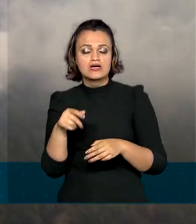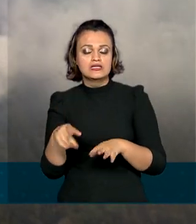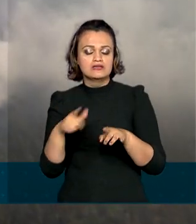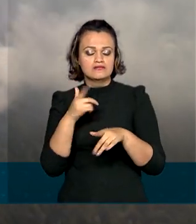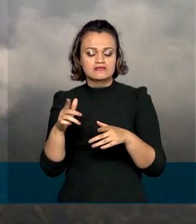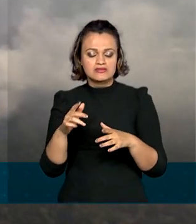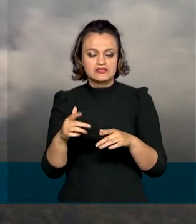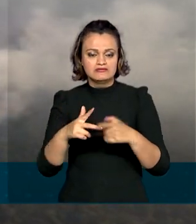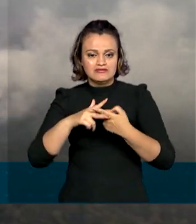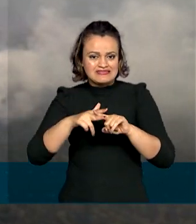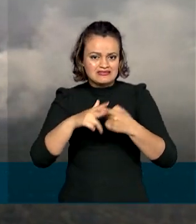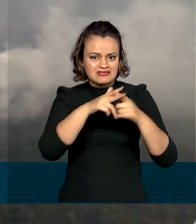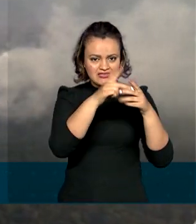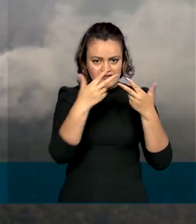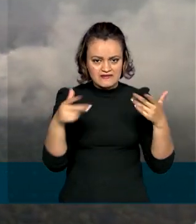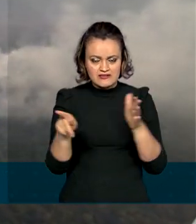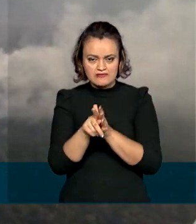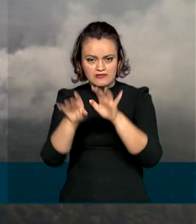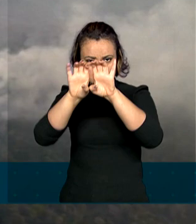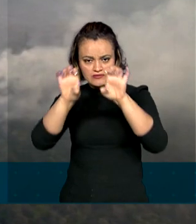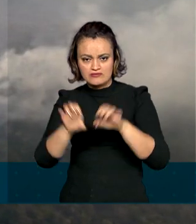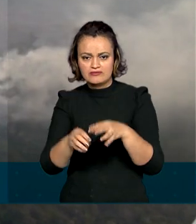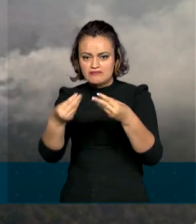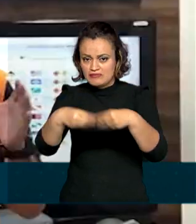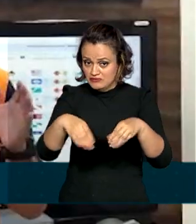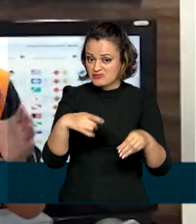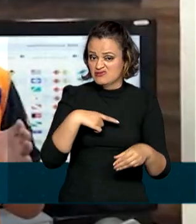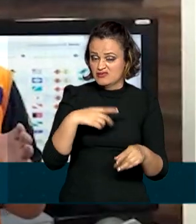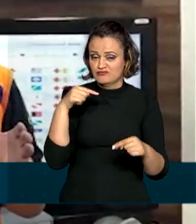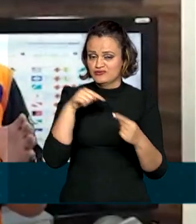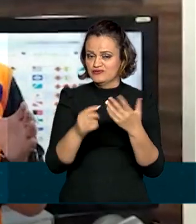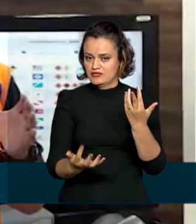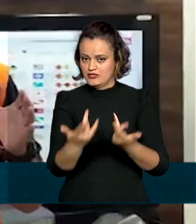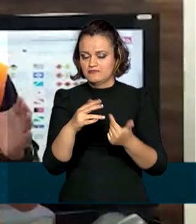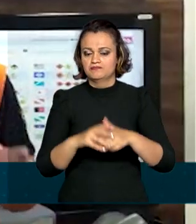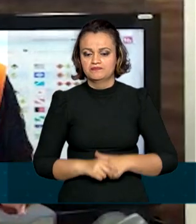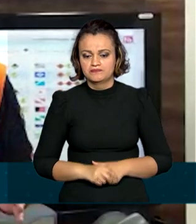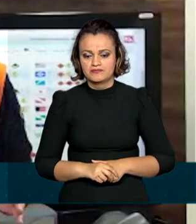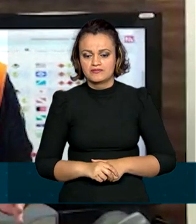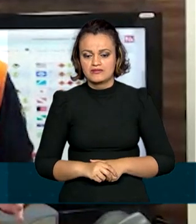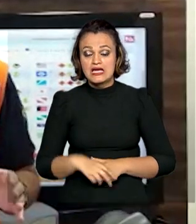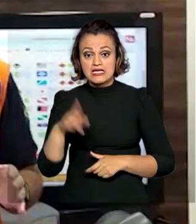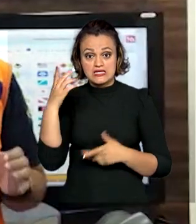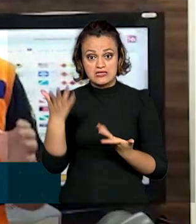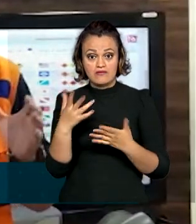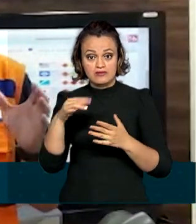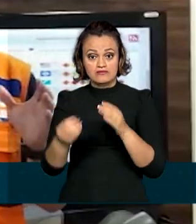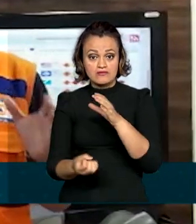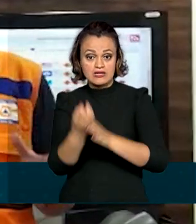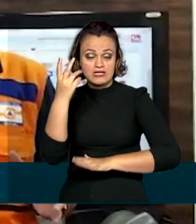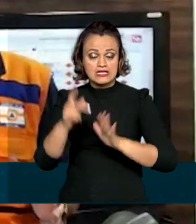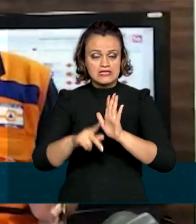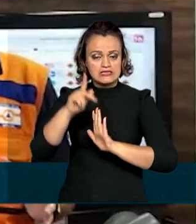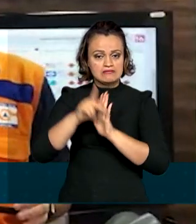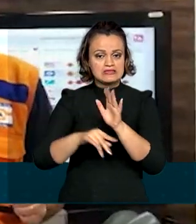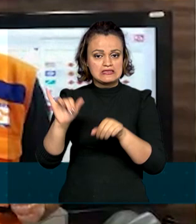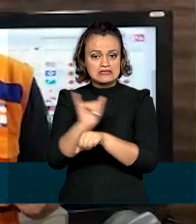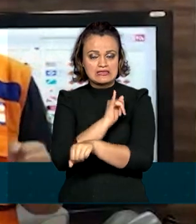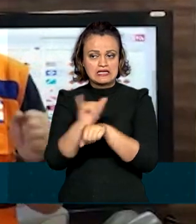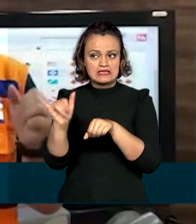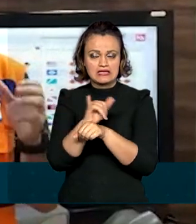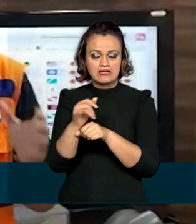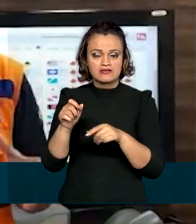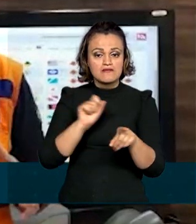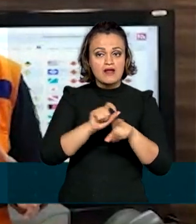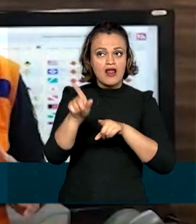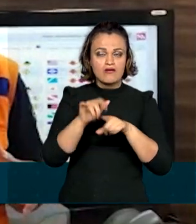recuperação de infraestruturas públicas danificadas. O Estado apresentará planos de trabalho para a locação de aeronaves,